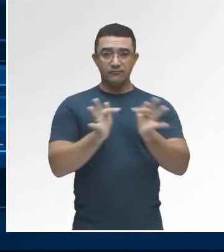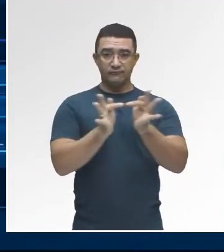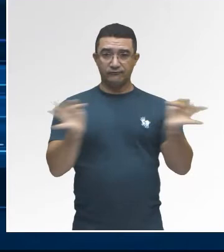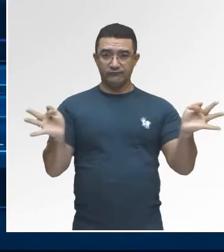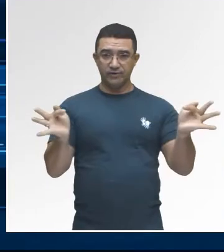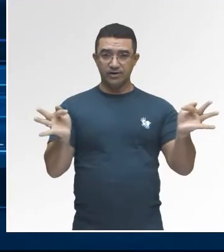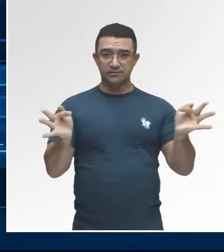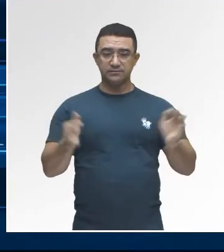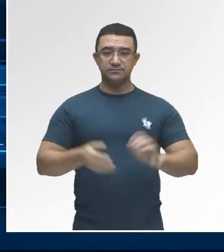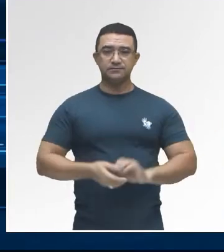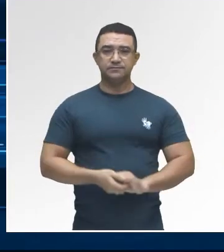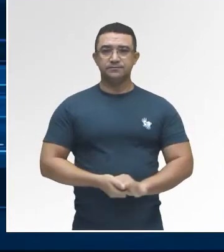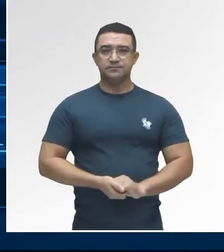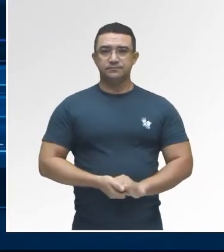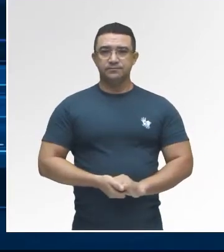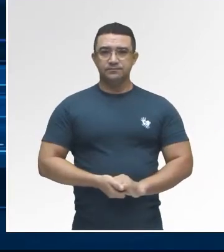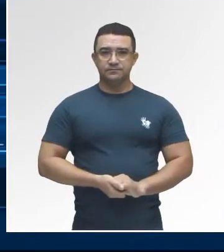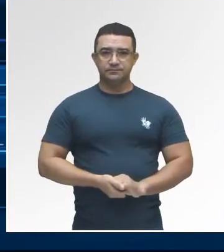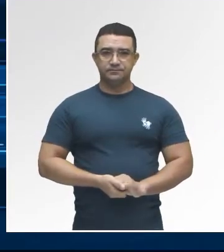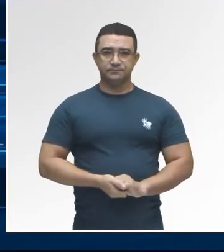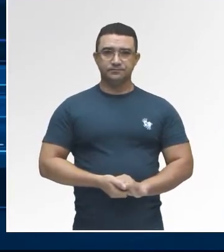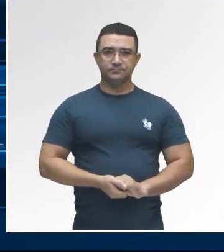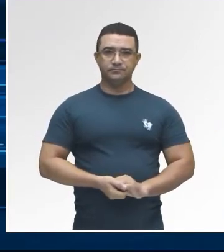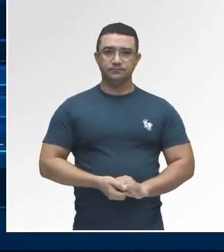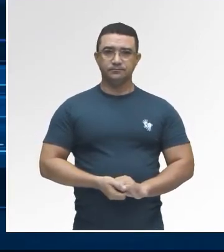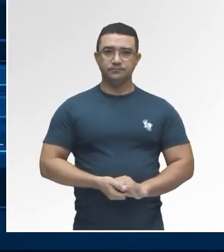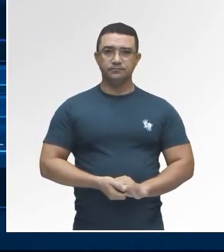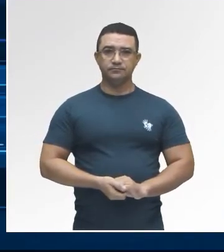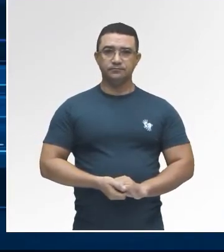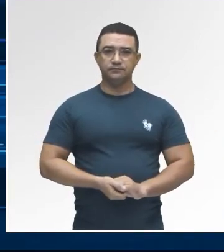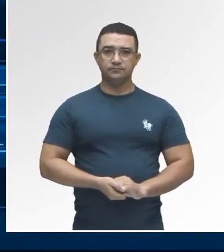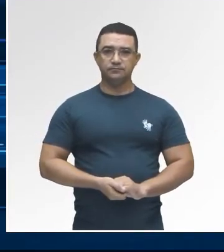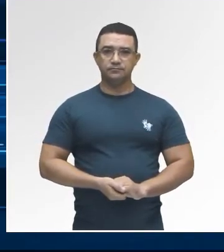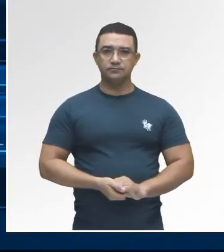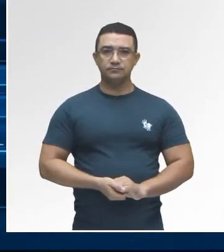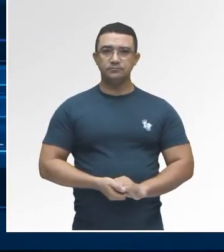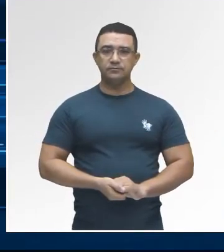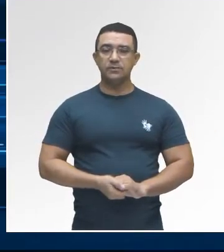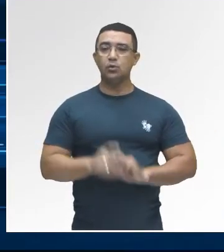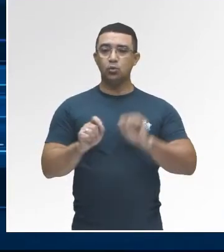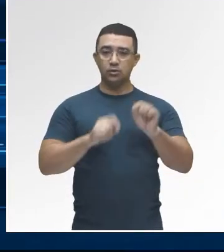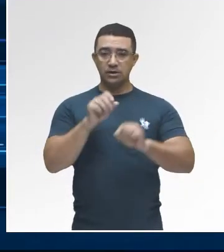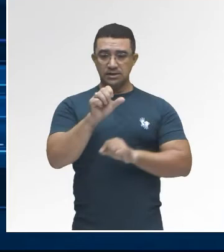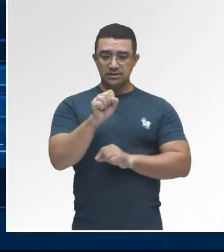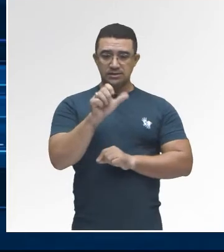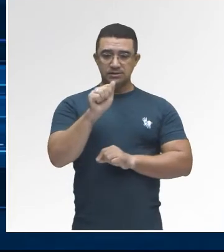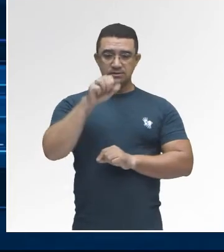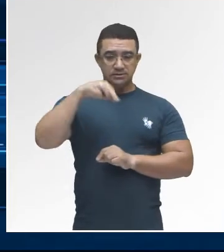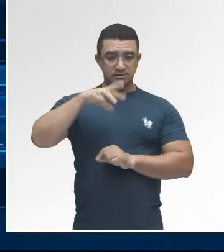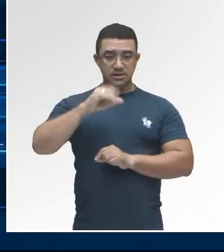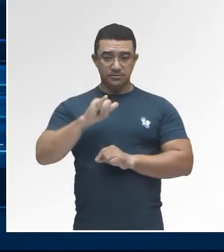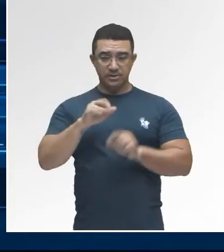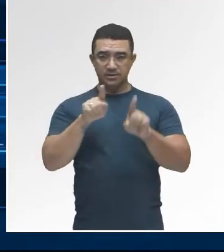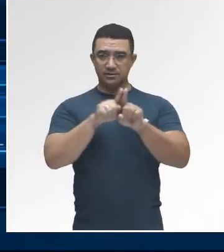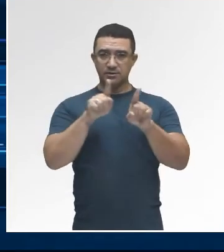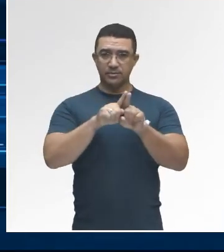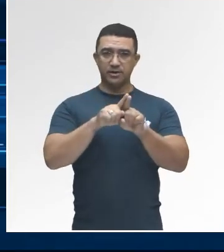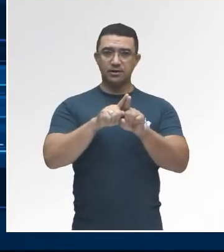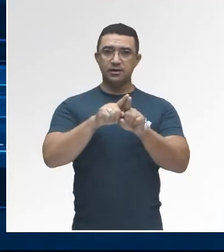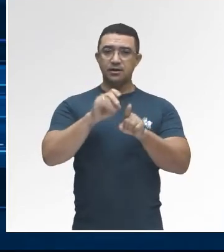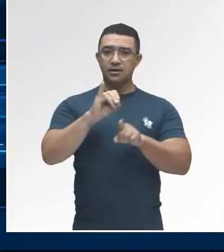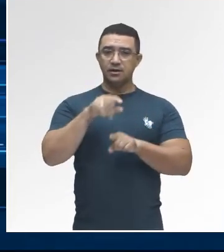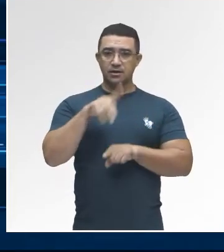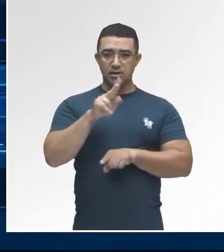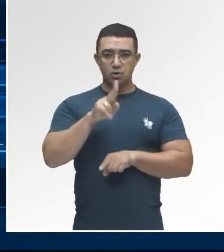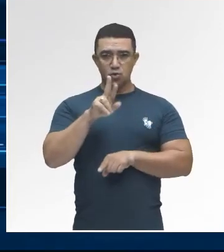got married, né? Have got married. A Sammy, aliás, o Sammy e a Yikuko, né, se